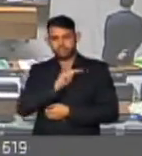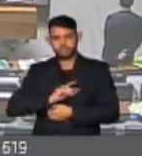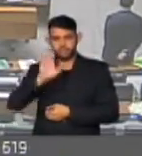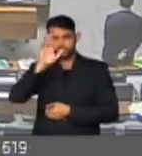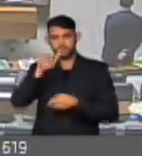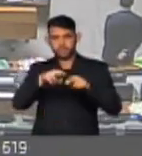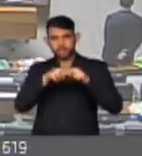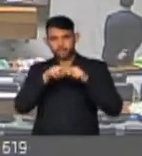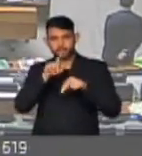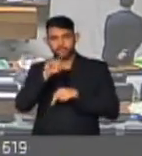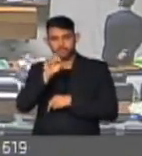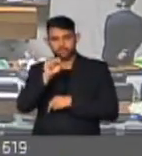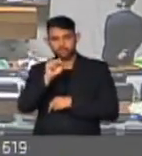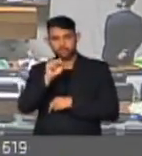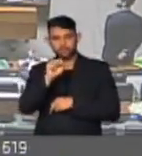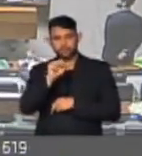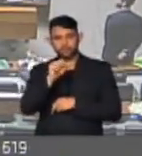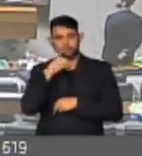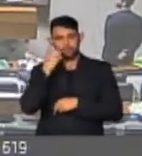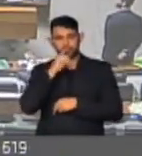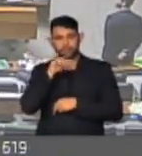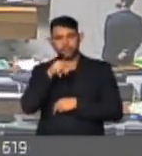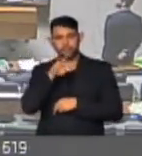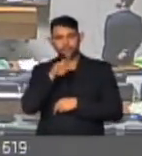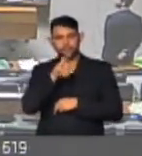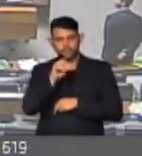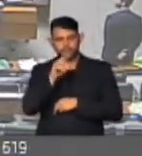Presidente, a questão de Tem a ordem. palavra ao deputado Henrique